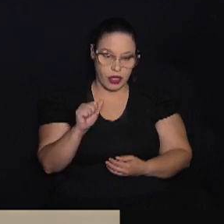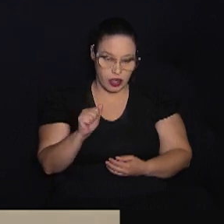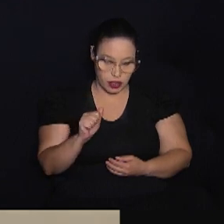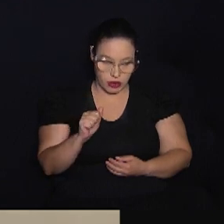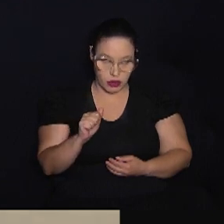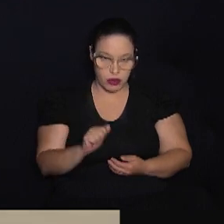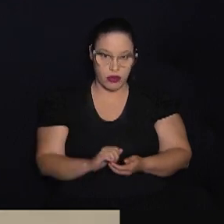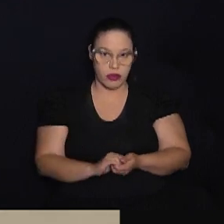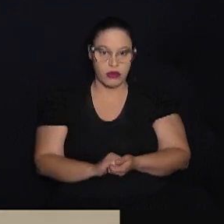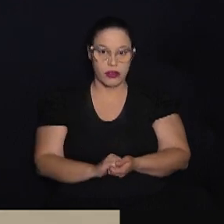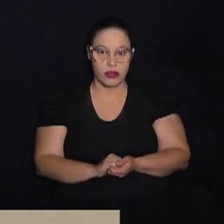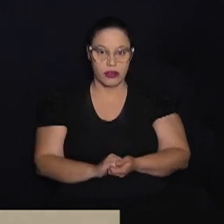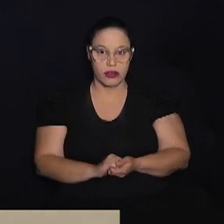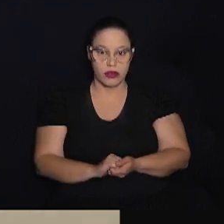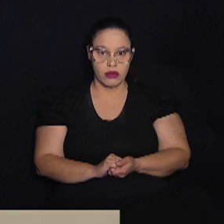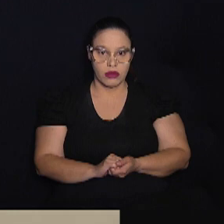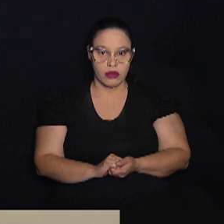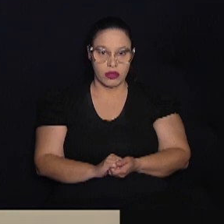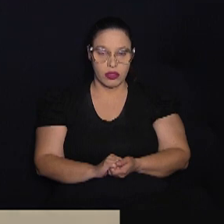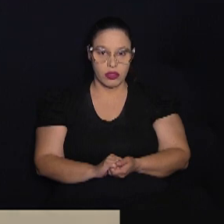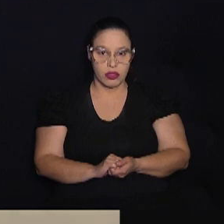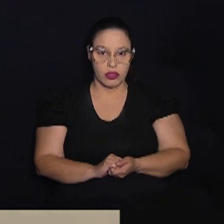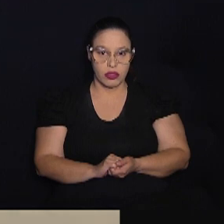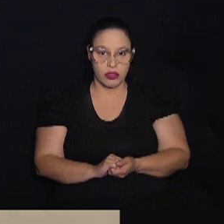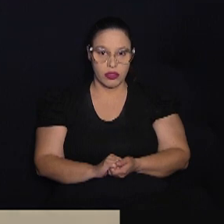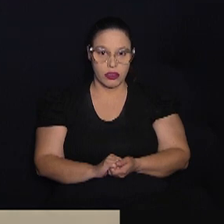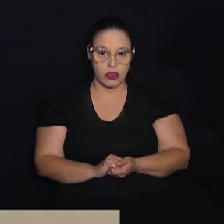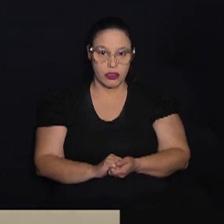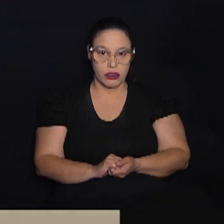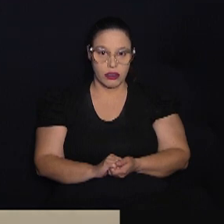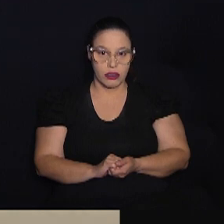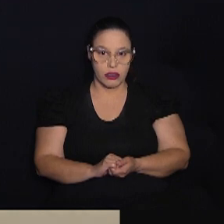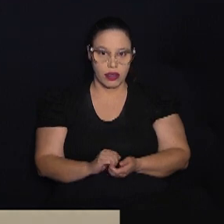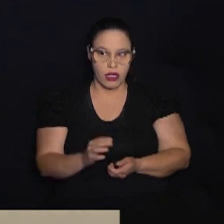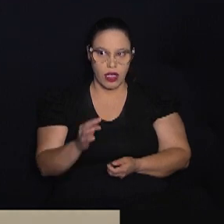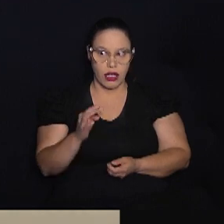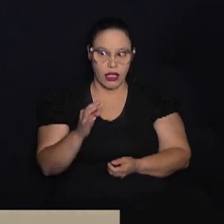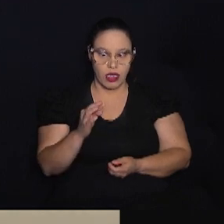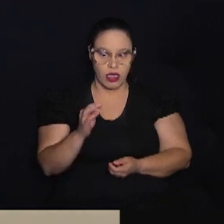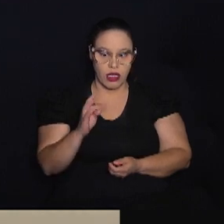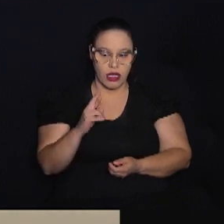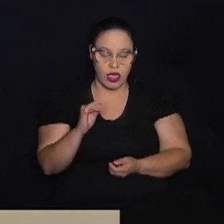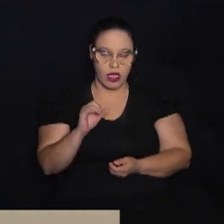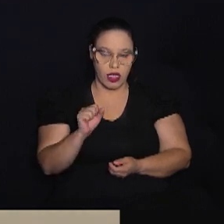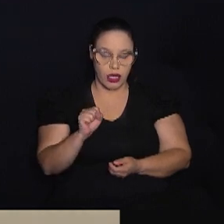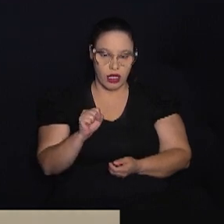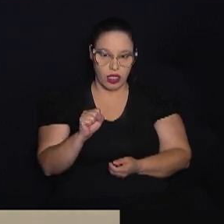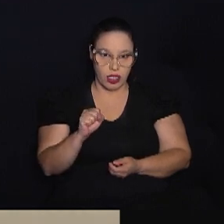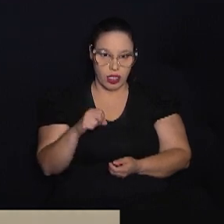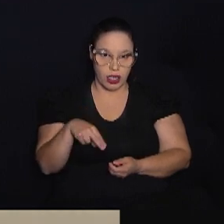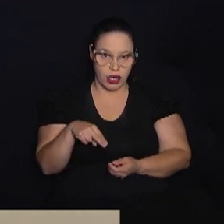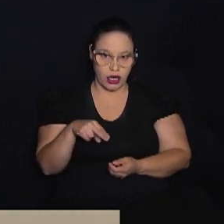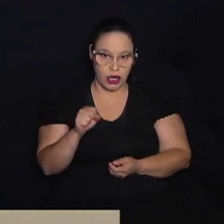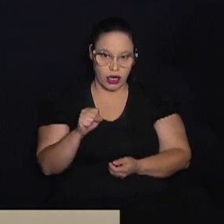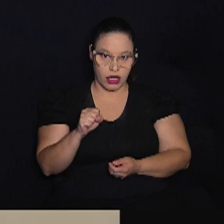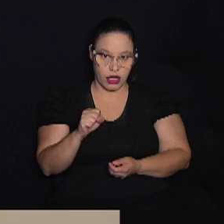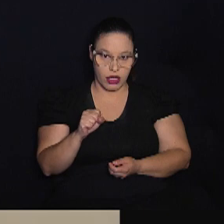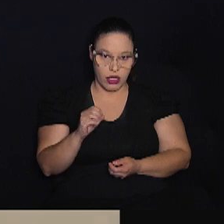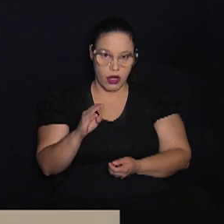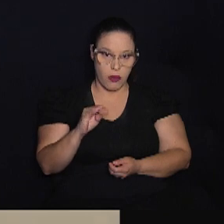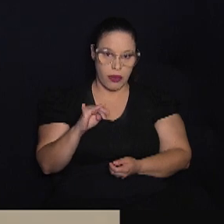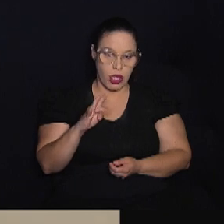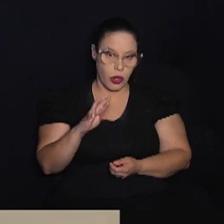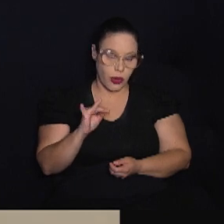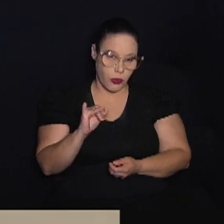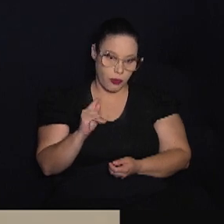mulher, e você faz uma ressecção transureteral. Você faz uma biópsia ou você